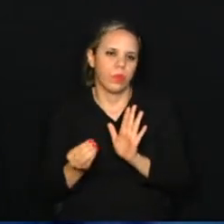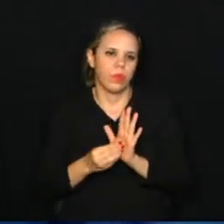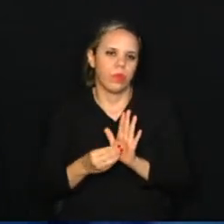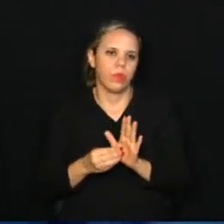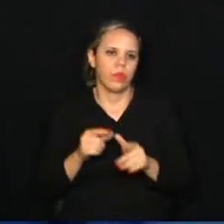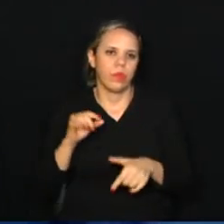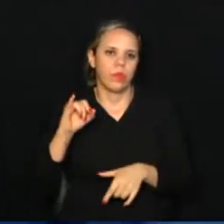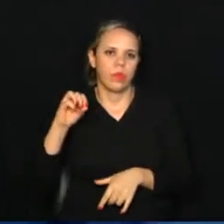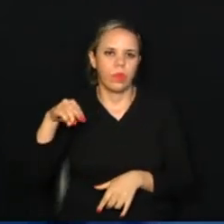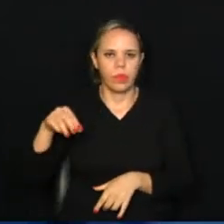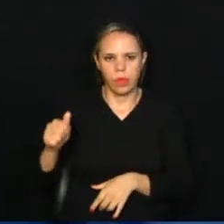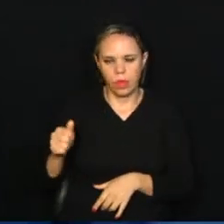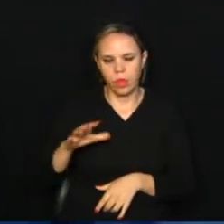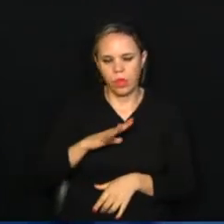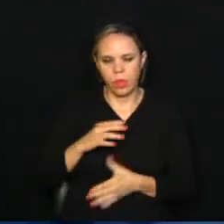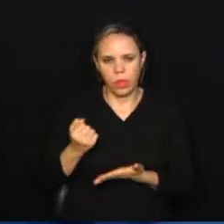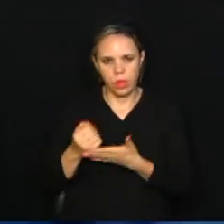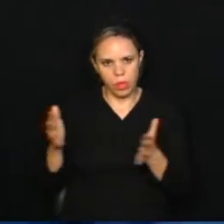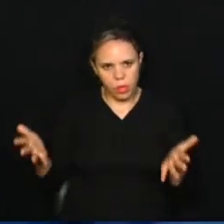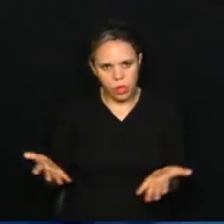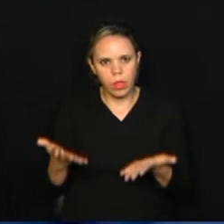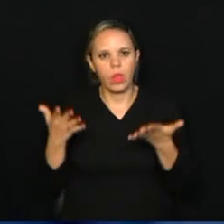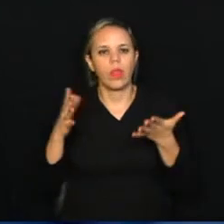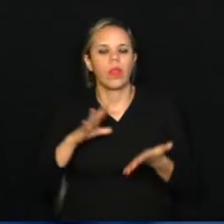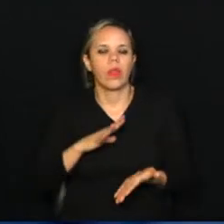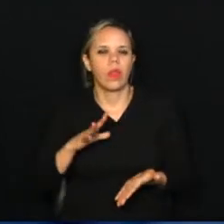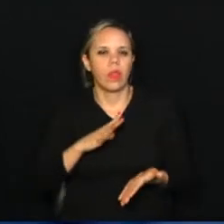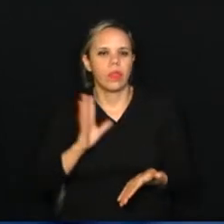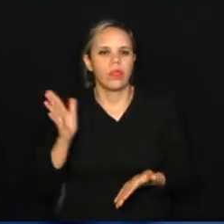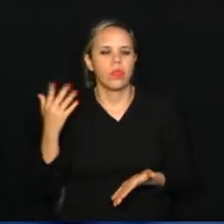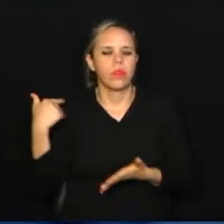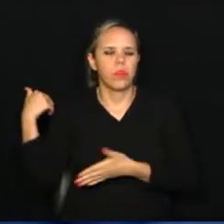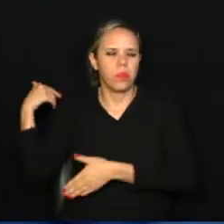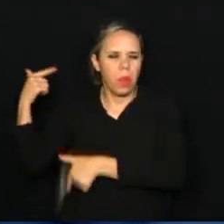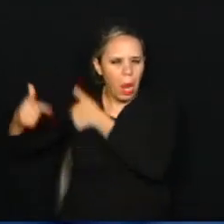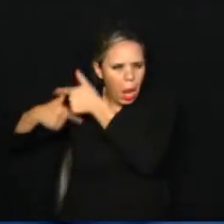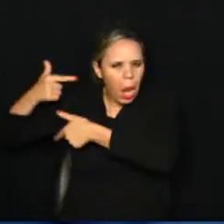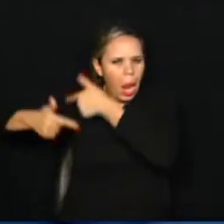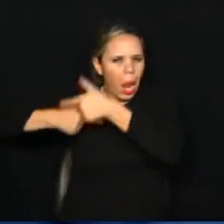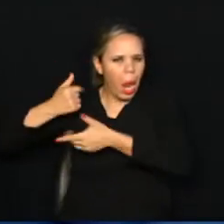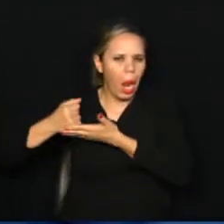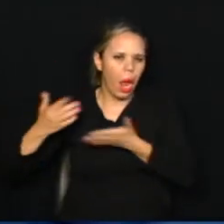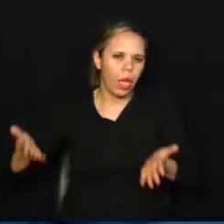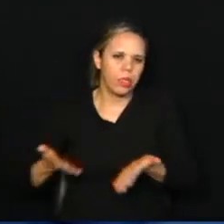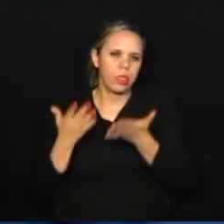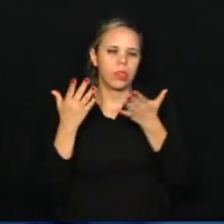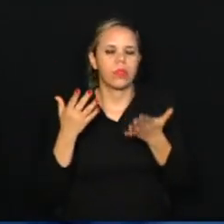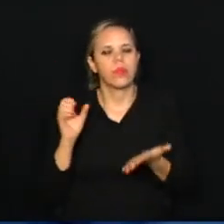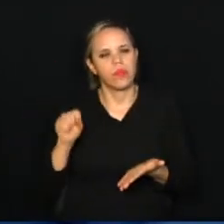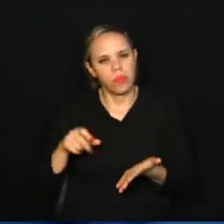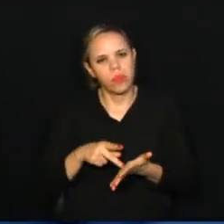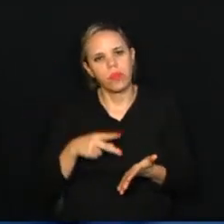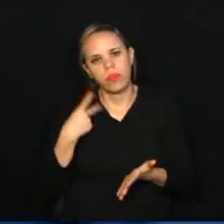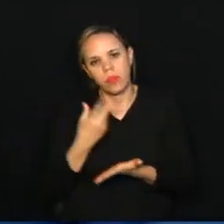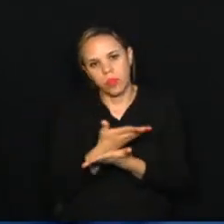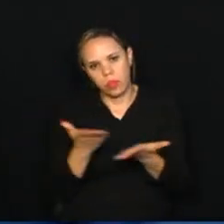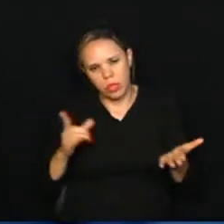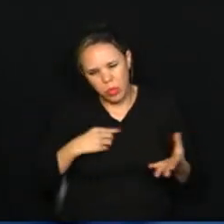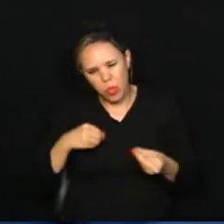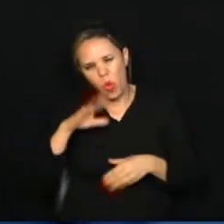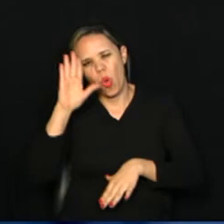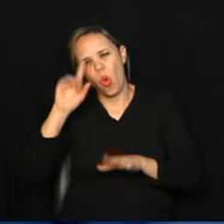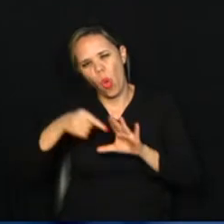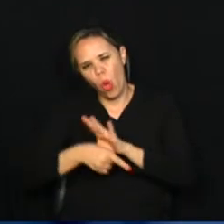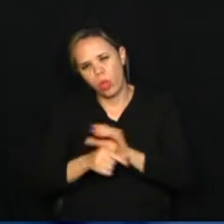muito pela cidade. Fizemos já muita coisa, estamos fazendo muita coisa, mas sem dúvida, vereadores, a gente tem muita coisa